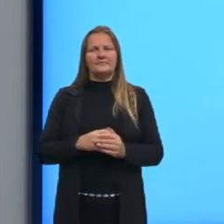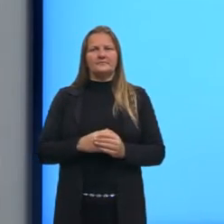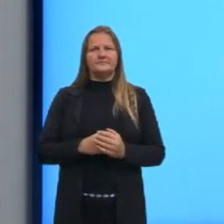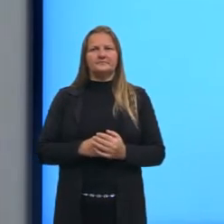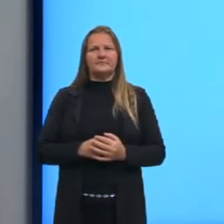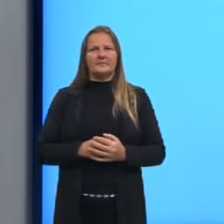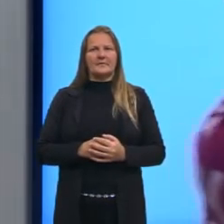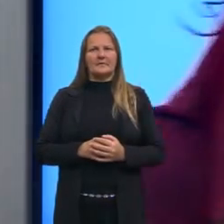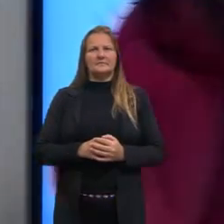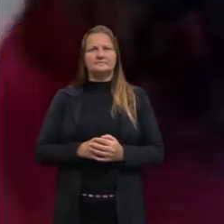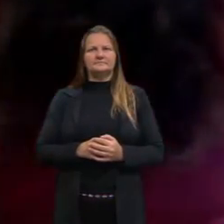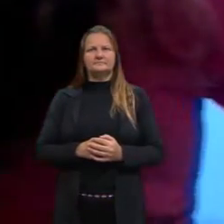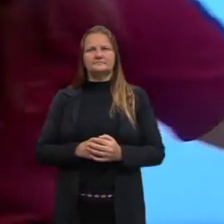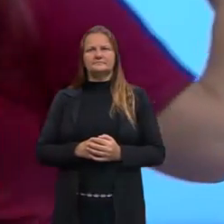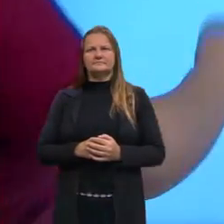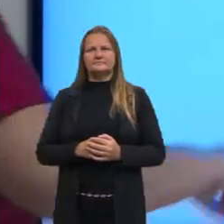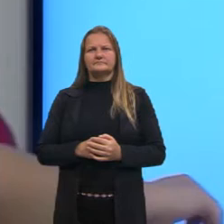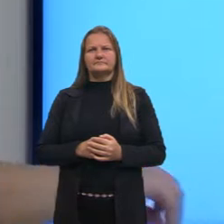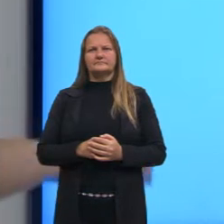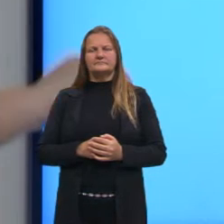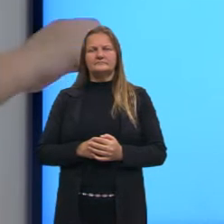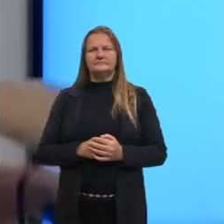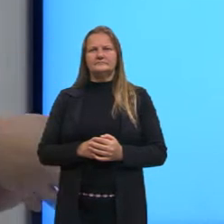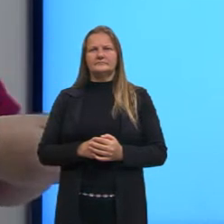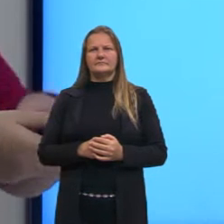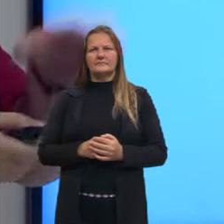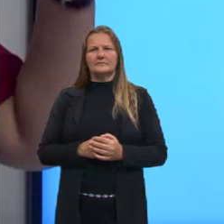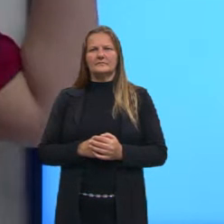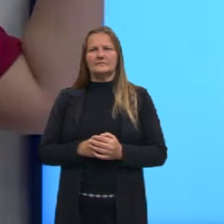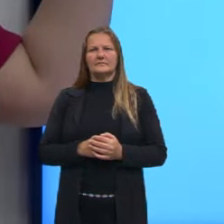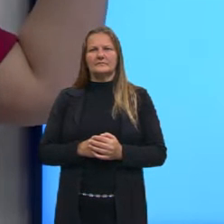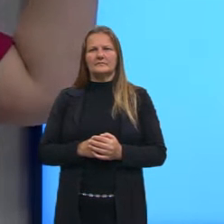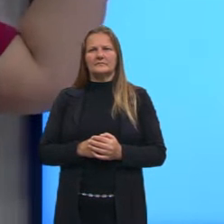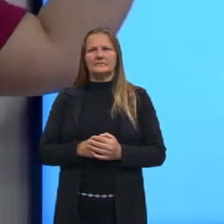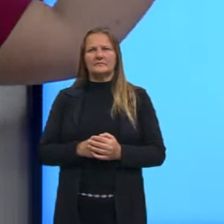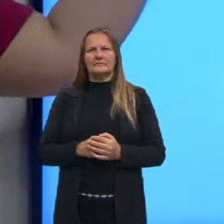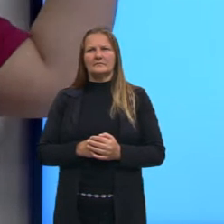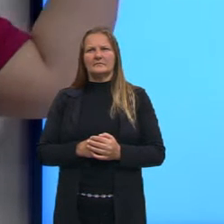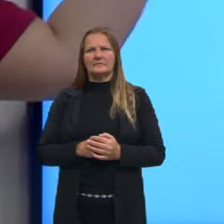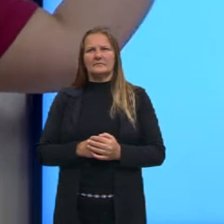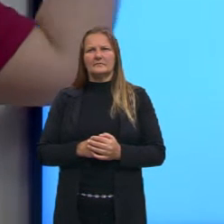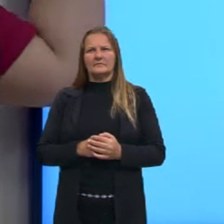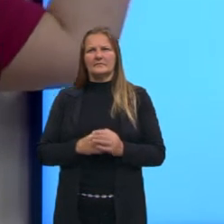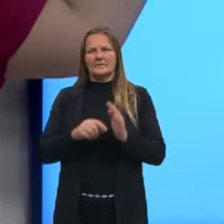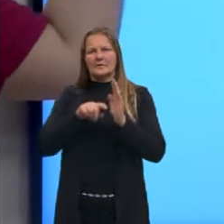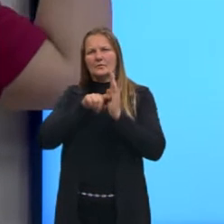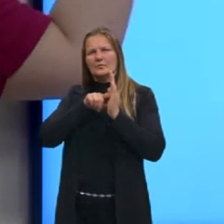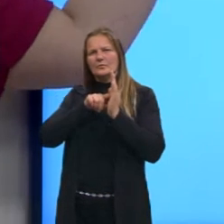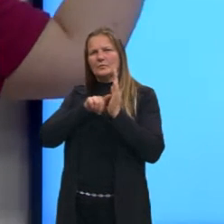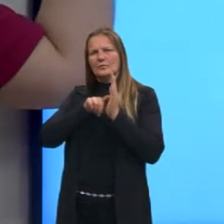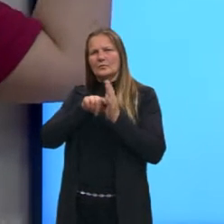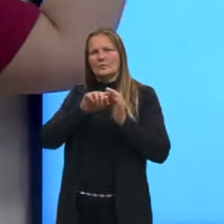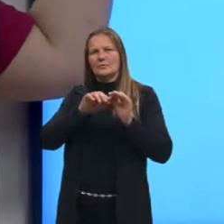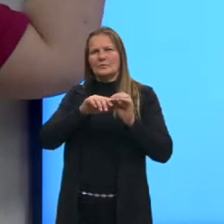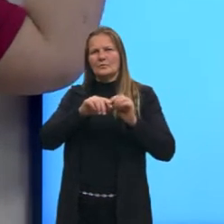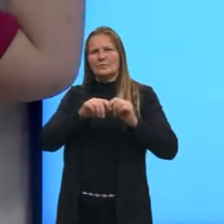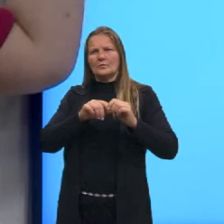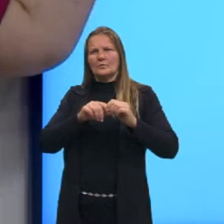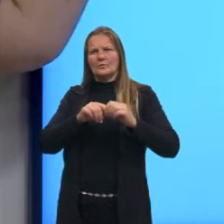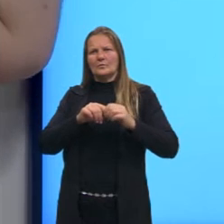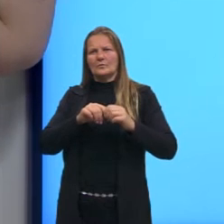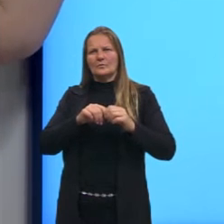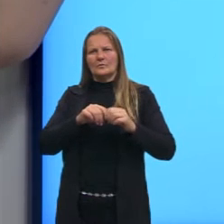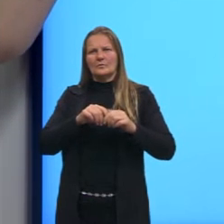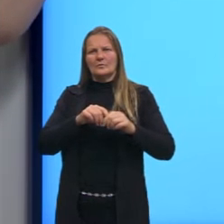daqui, o movimento que está gerando ela, né, ele fica fazendo assim, ó, com a mão,